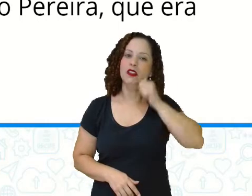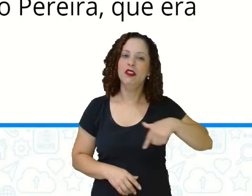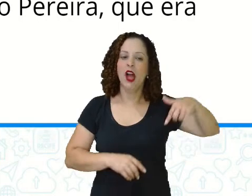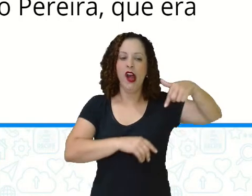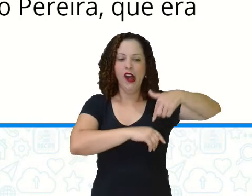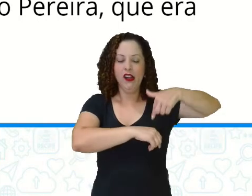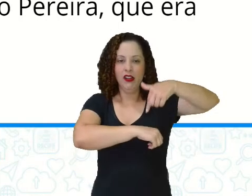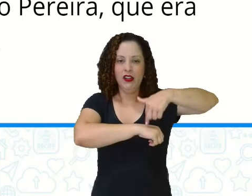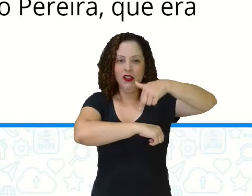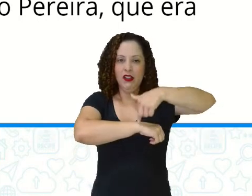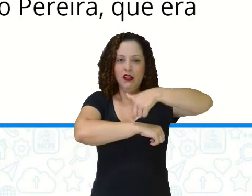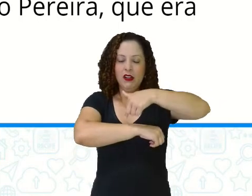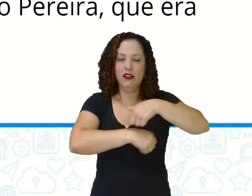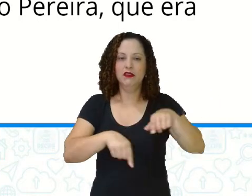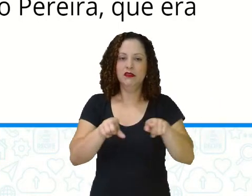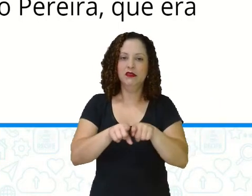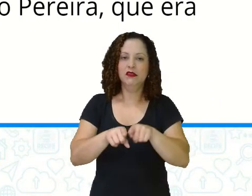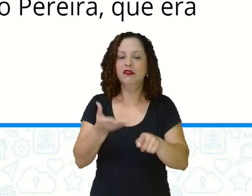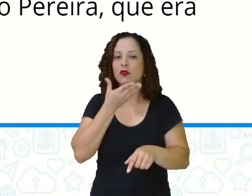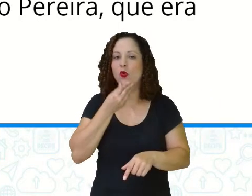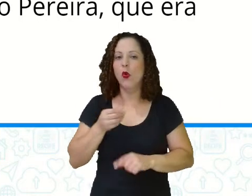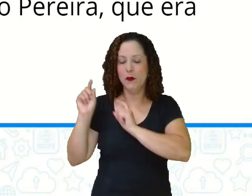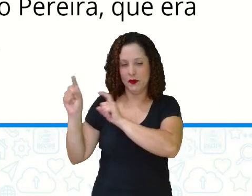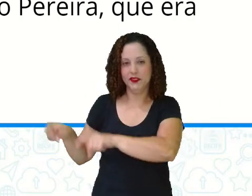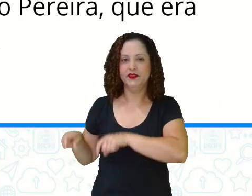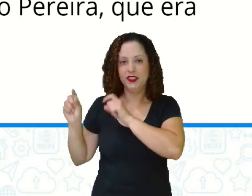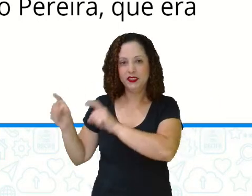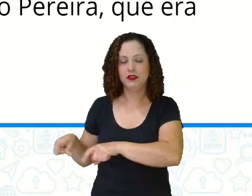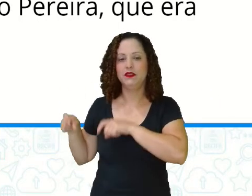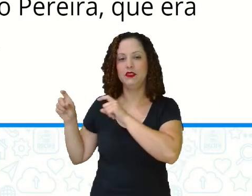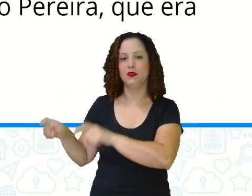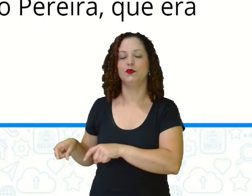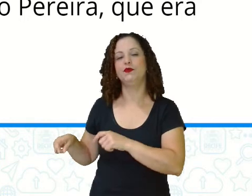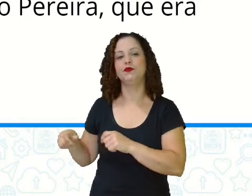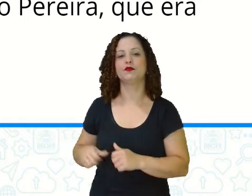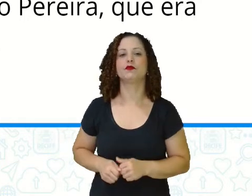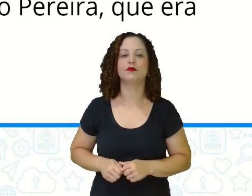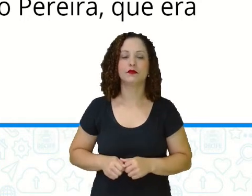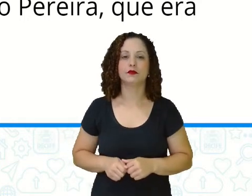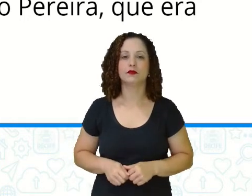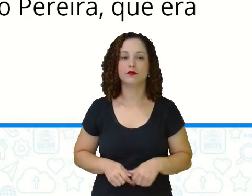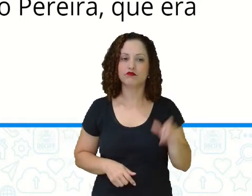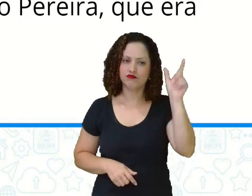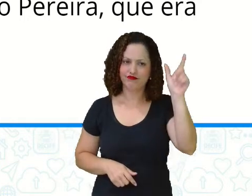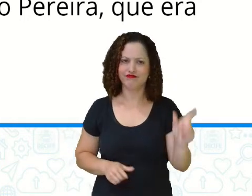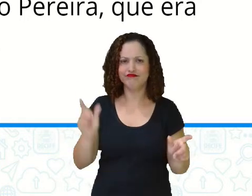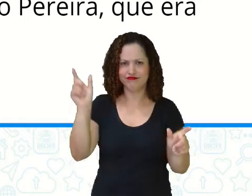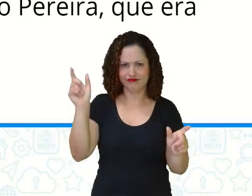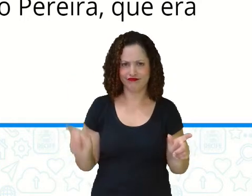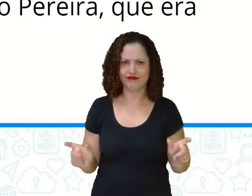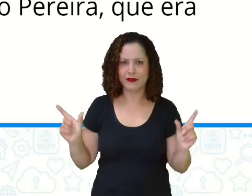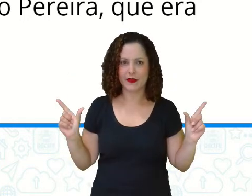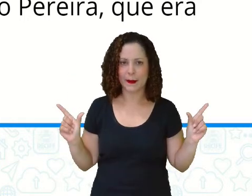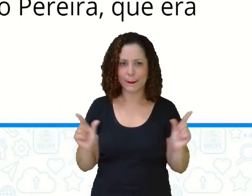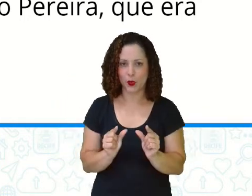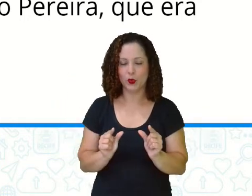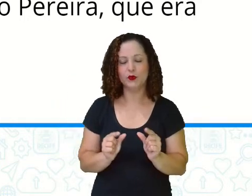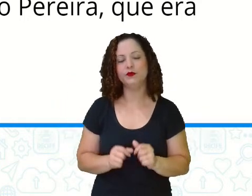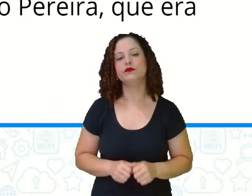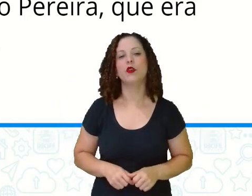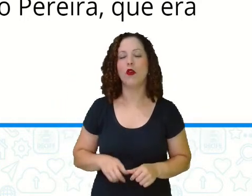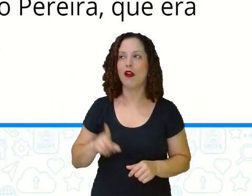perceber. Então, o conto é isso, é um texto curto, uma narrativa curta, poucas personagens. Então, vamos começar. A